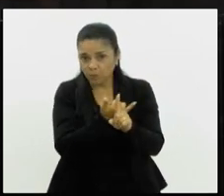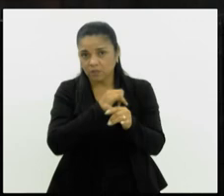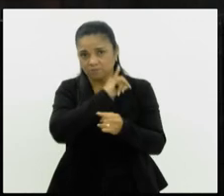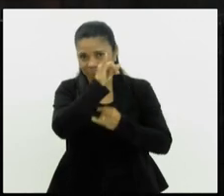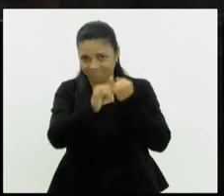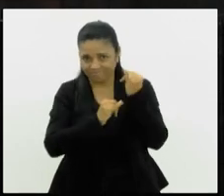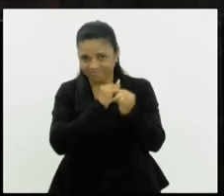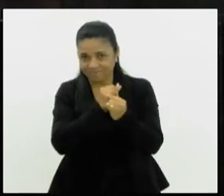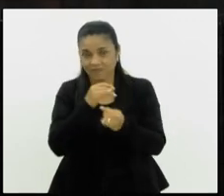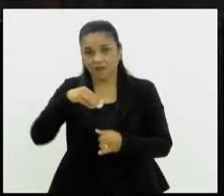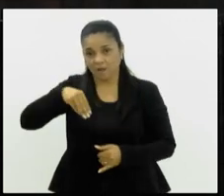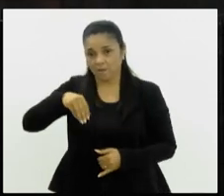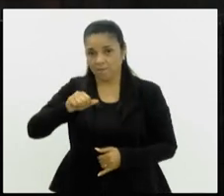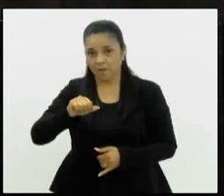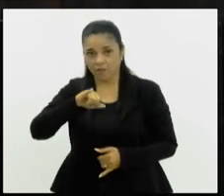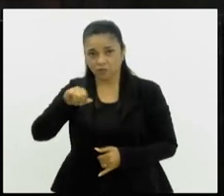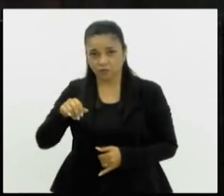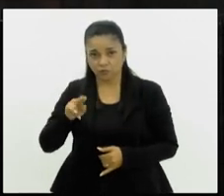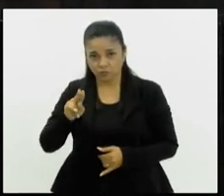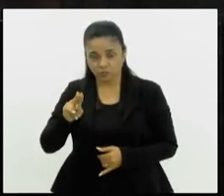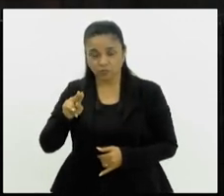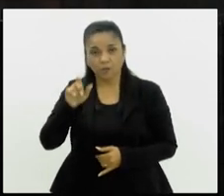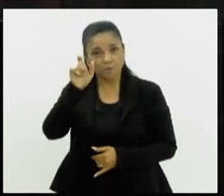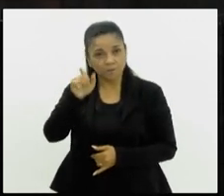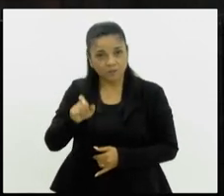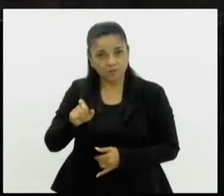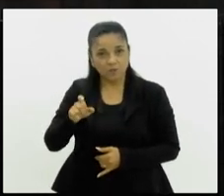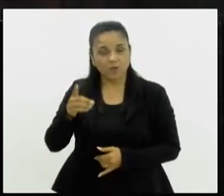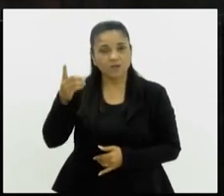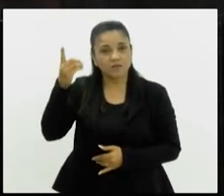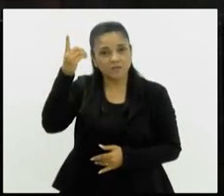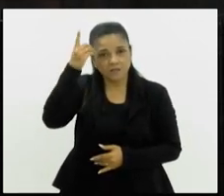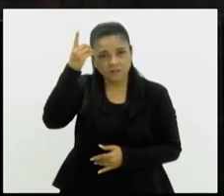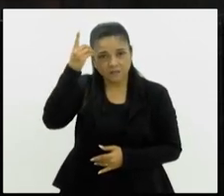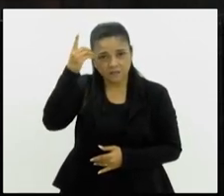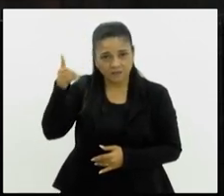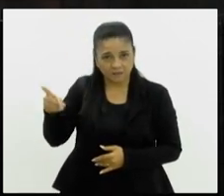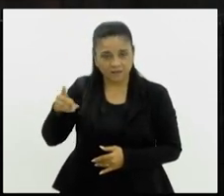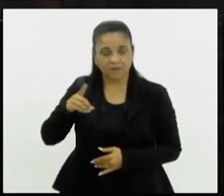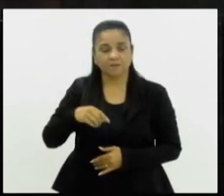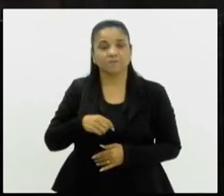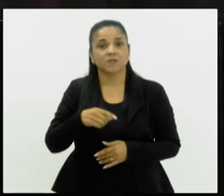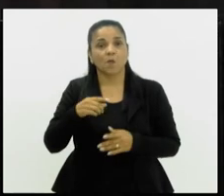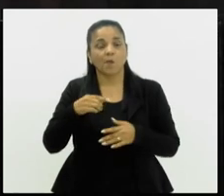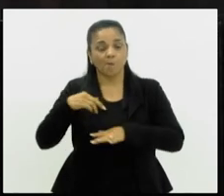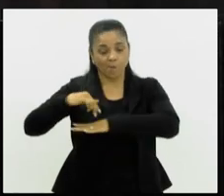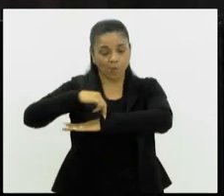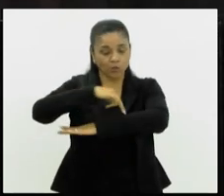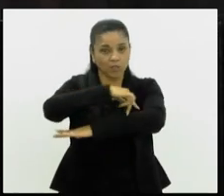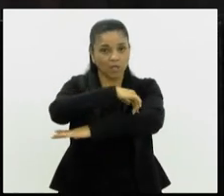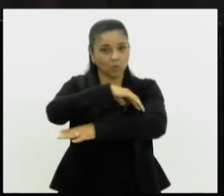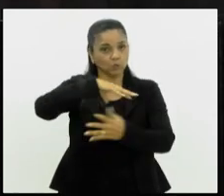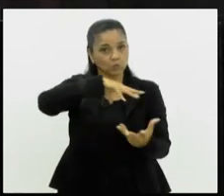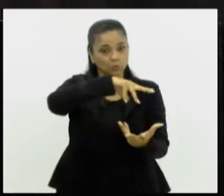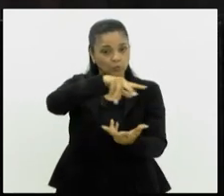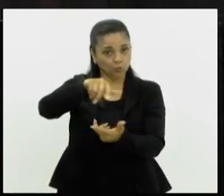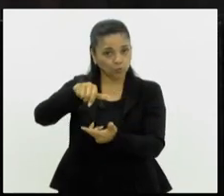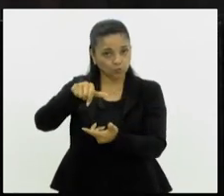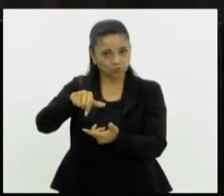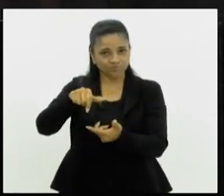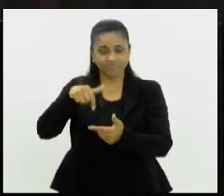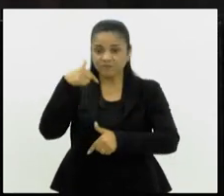é uma pessoa com síndrome de Down. E é uma modelo internacional que hoje desempenha um